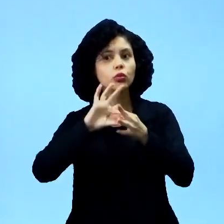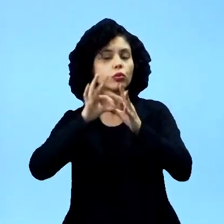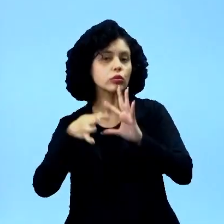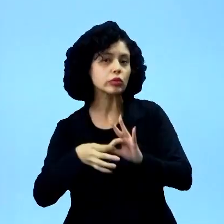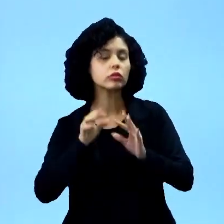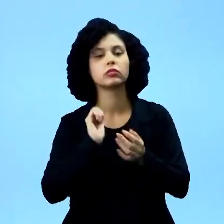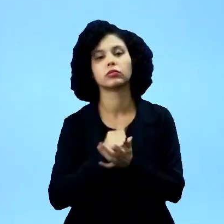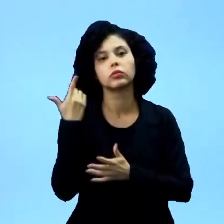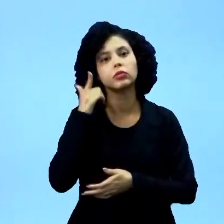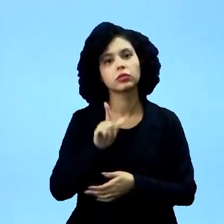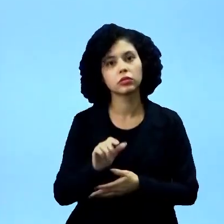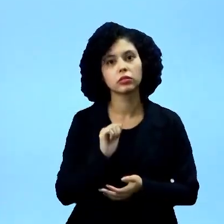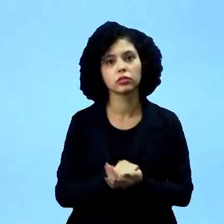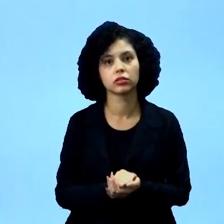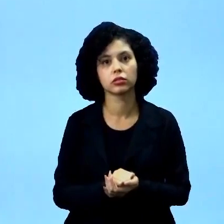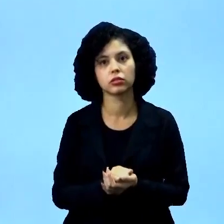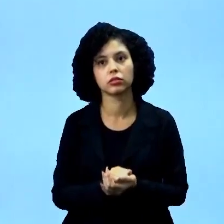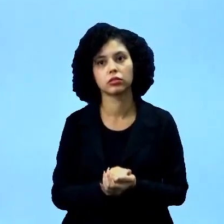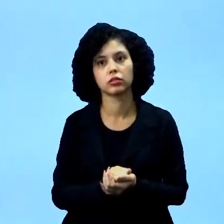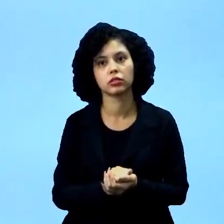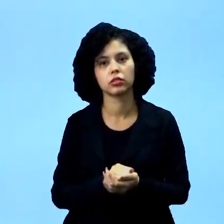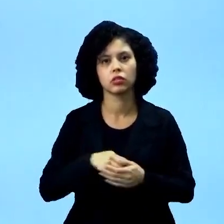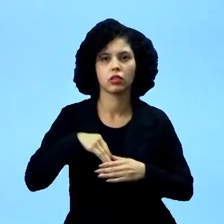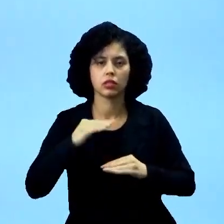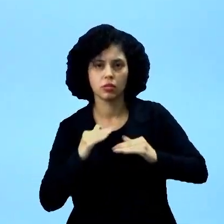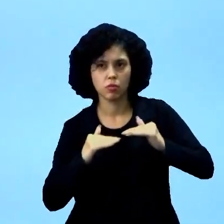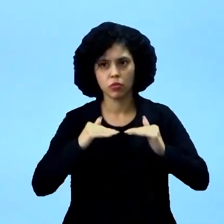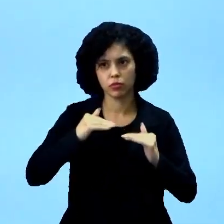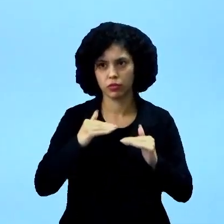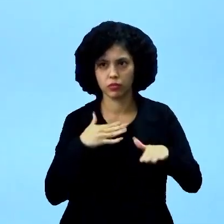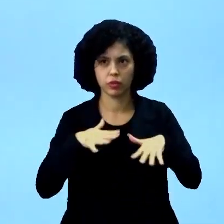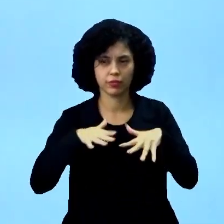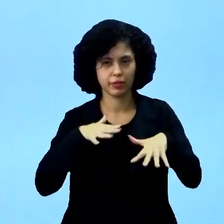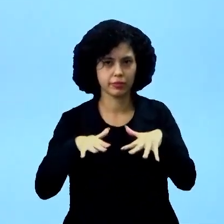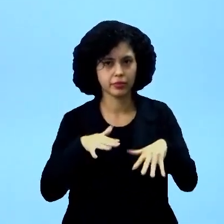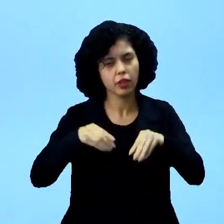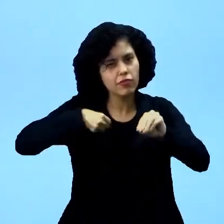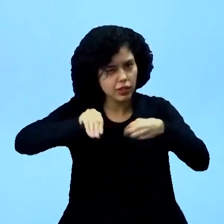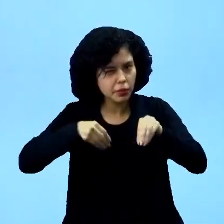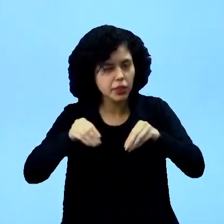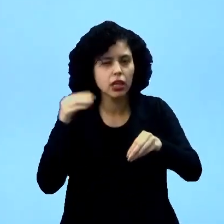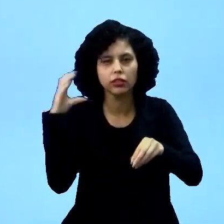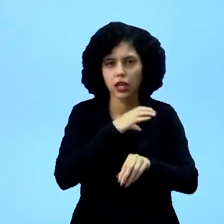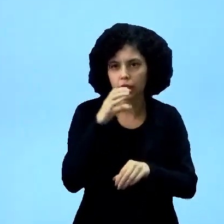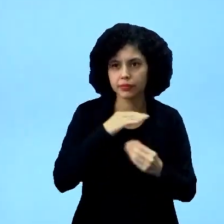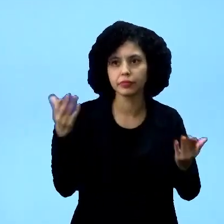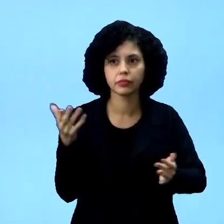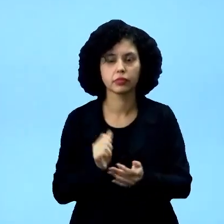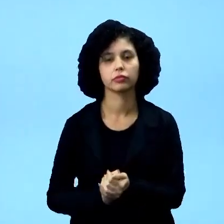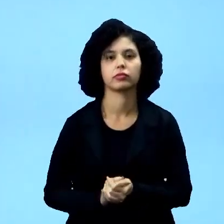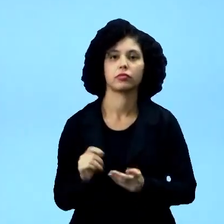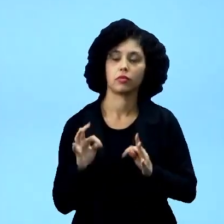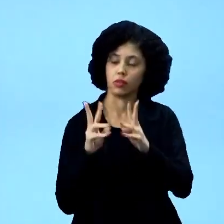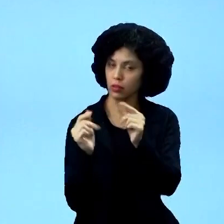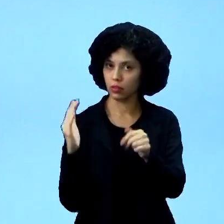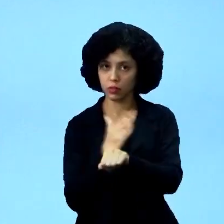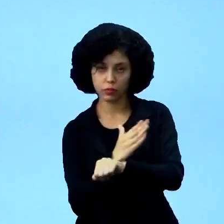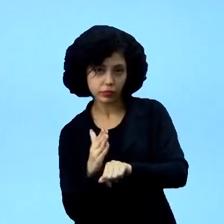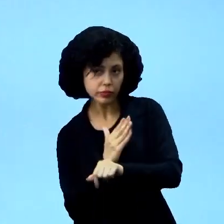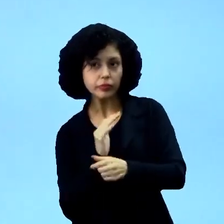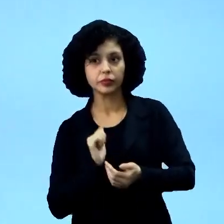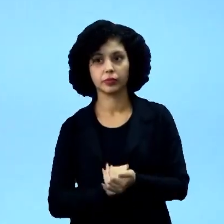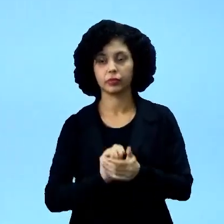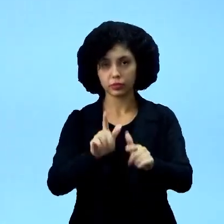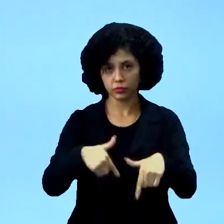contexto em que a gente consegue ter esse molejo, esse movimento, essa flexibilidade, essa velocidade. Então isso é algo que